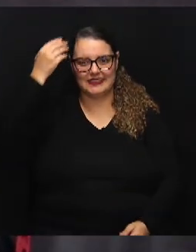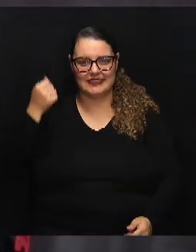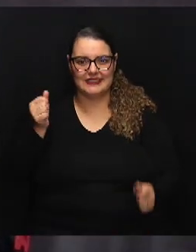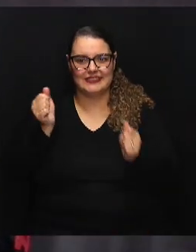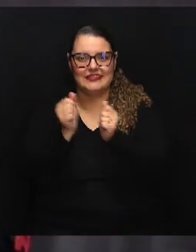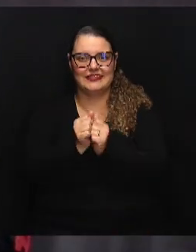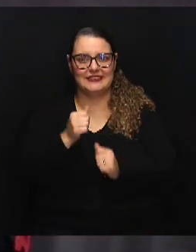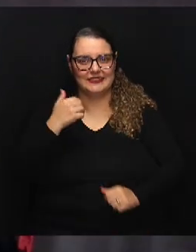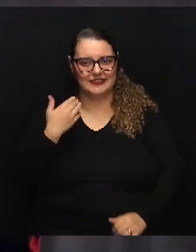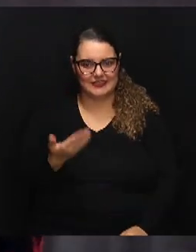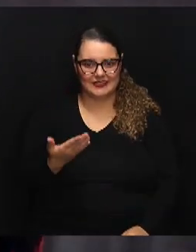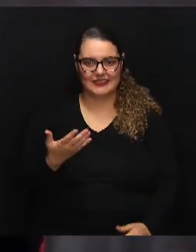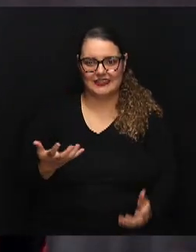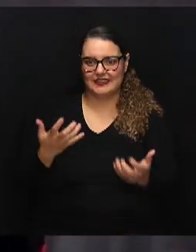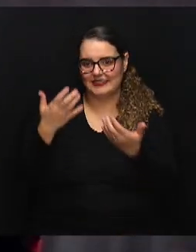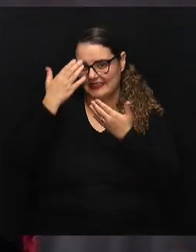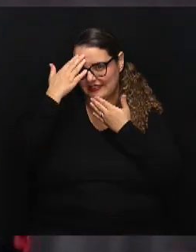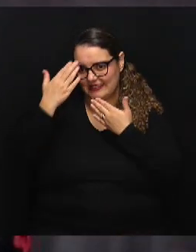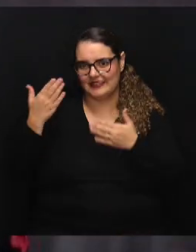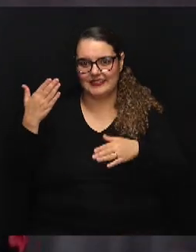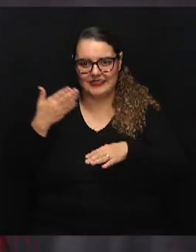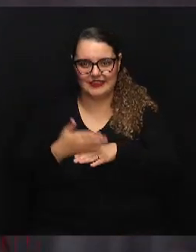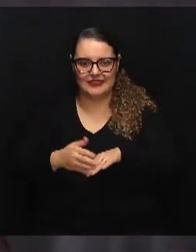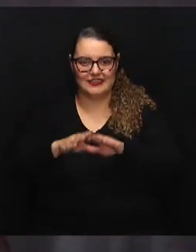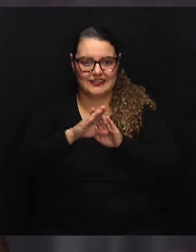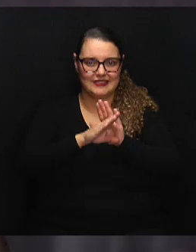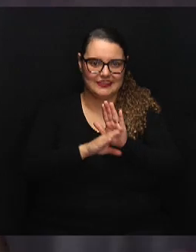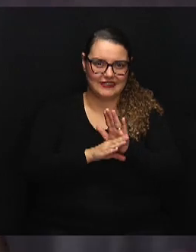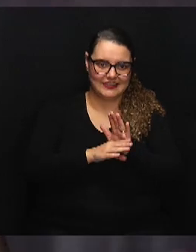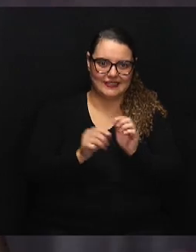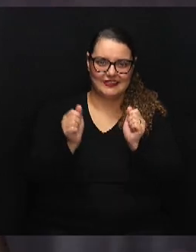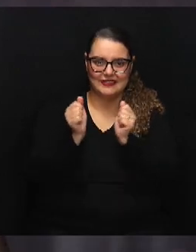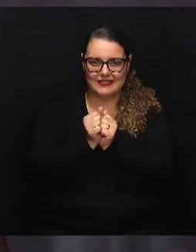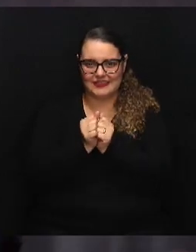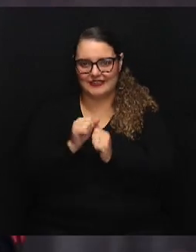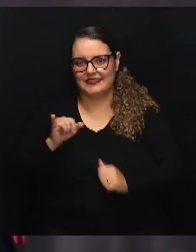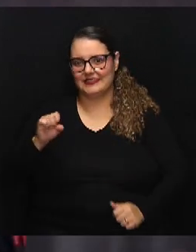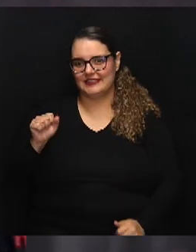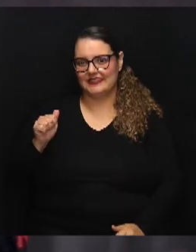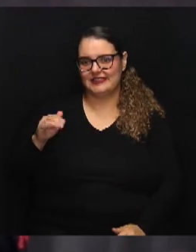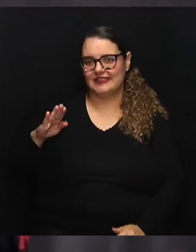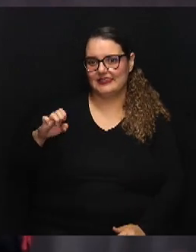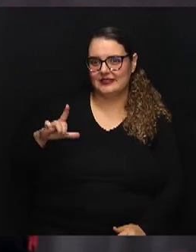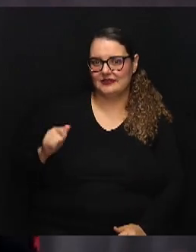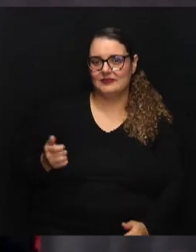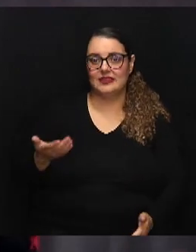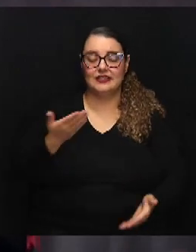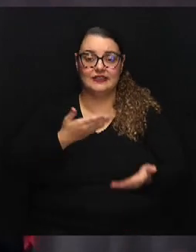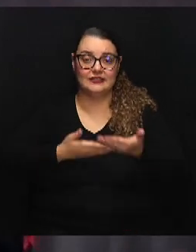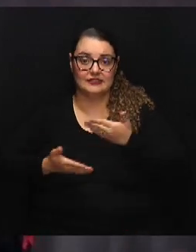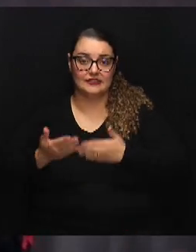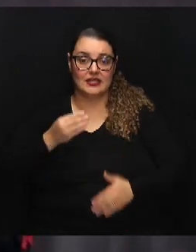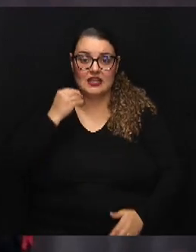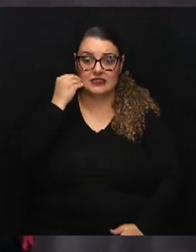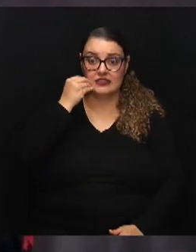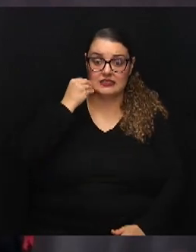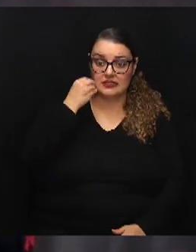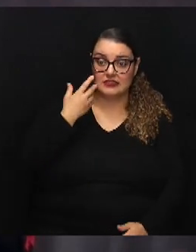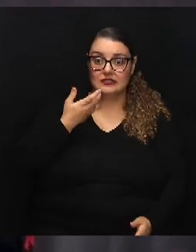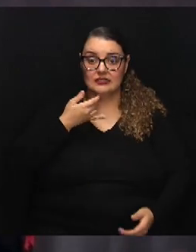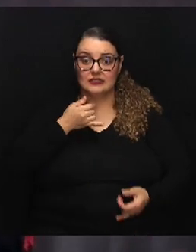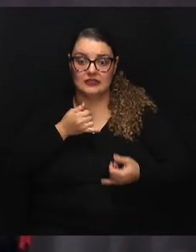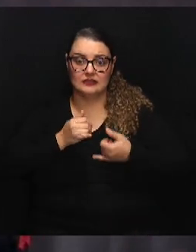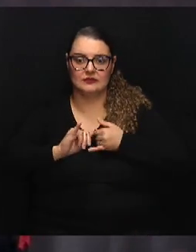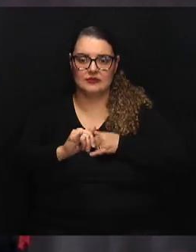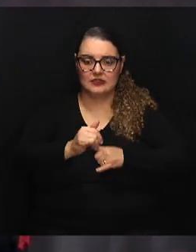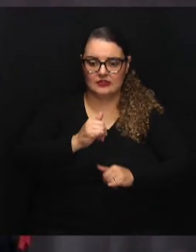você. Quero agradecer a participação aqui nesse programa. Prazer estar aqui com a Isabela, trocando essa energia,